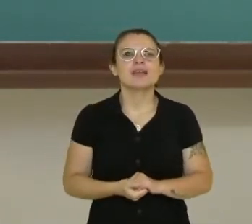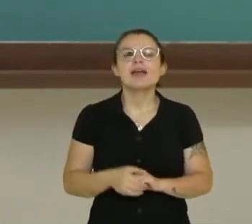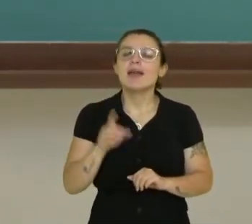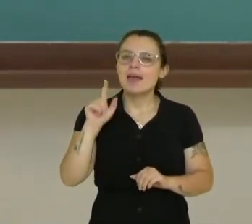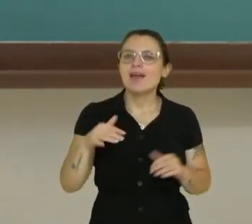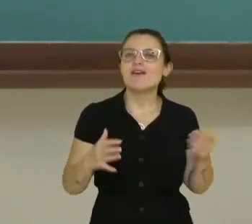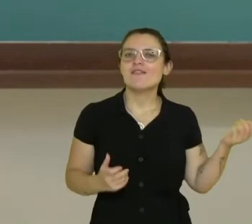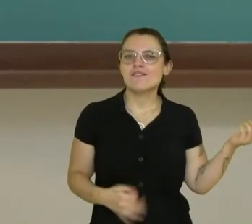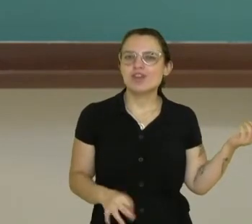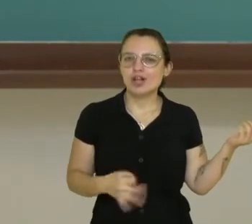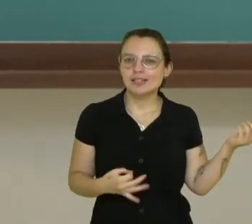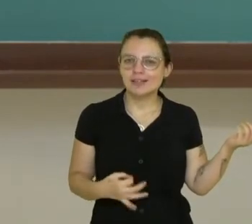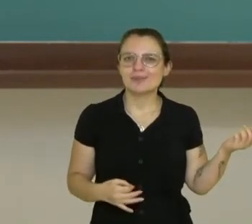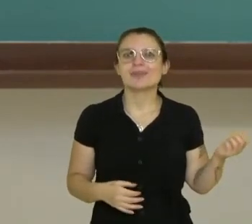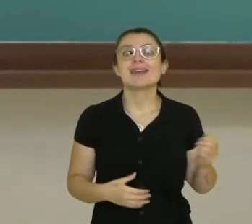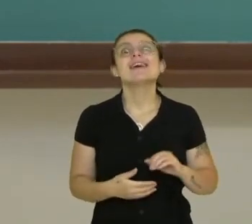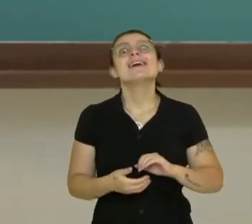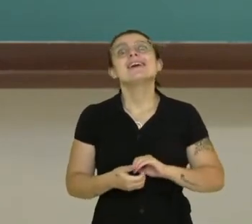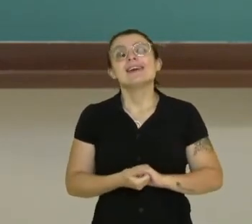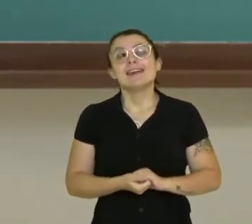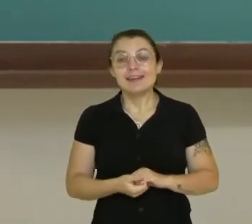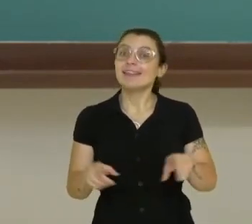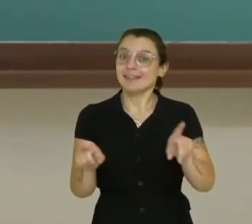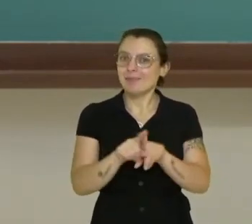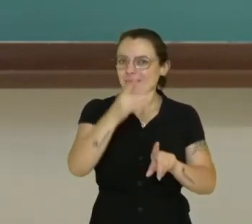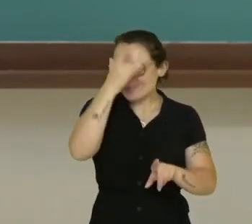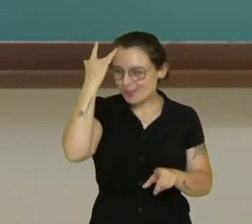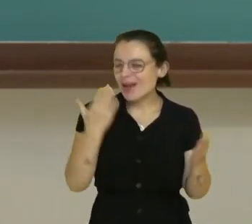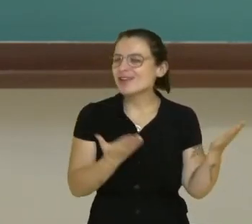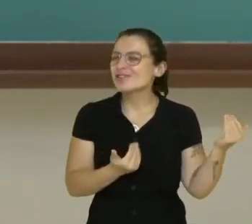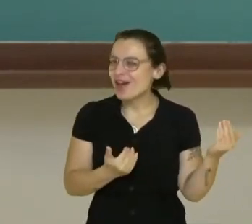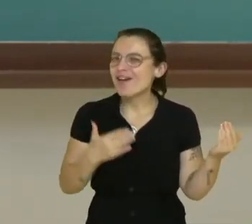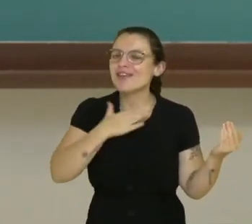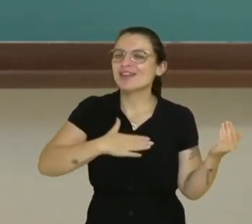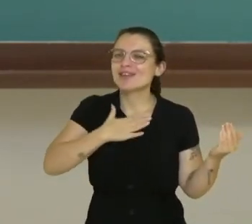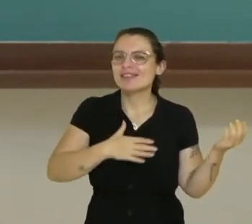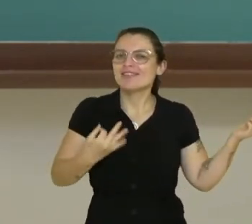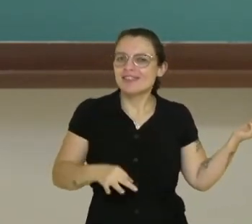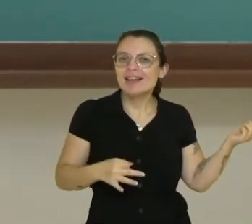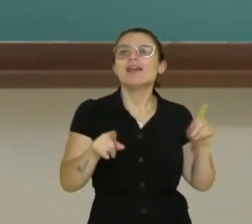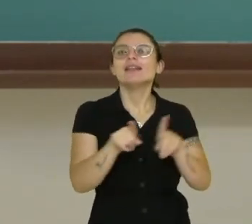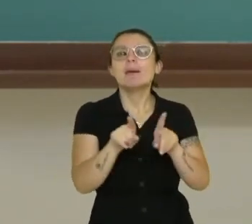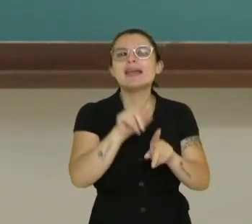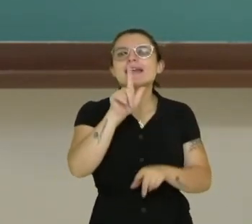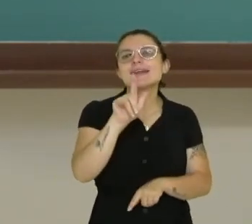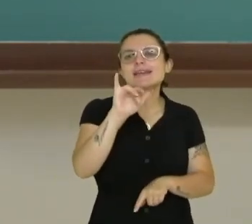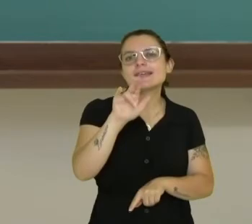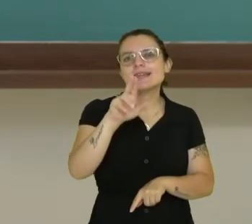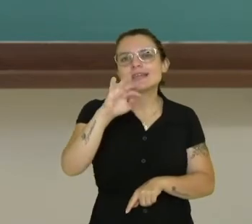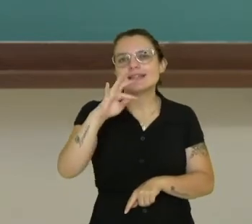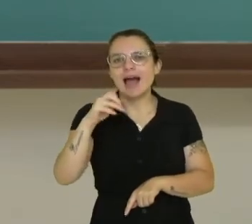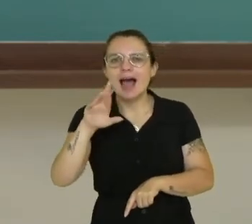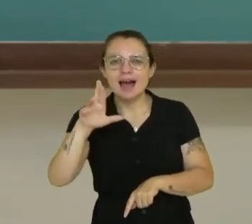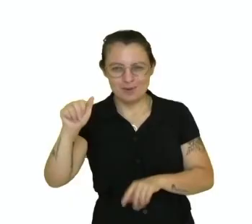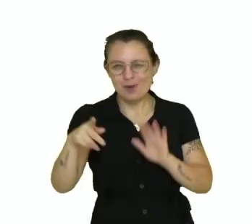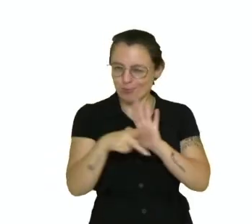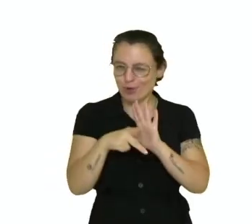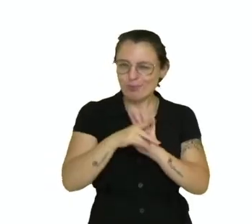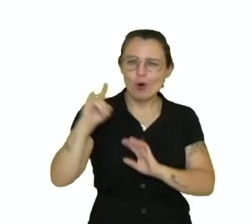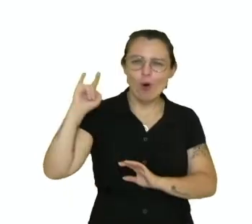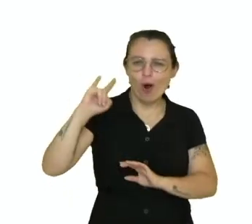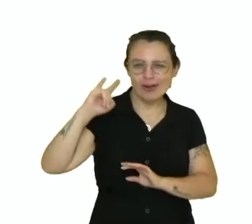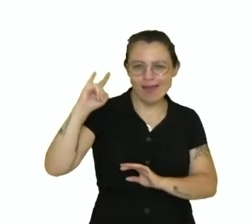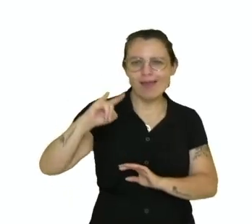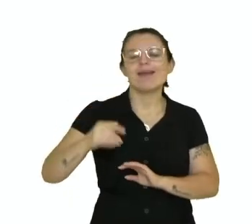mas principalmente os jovens se interessam muito pelo violão e pela guitarra também, que também é um instrumento de corda. O som